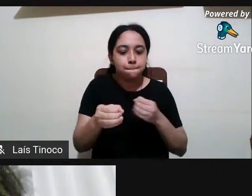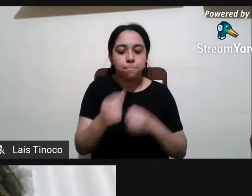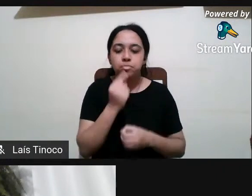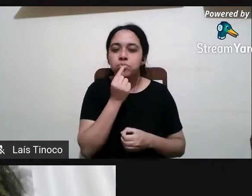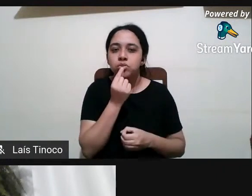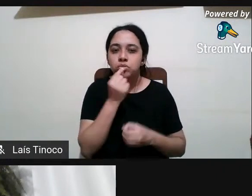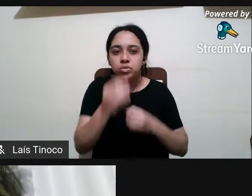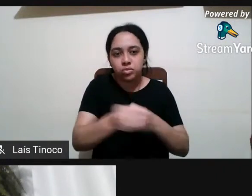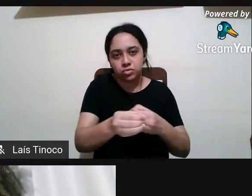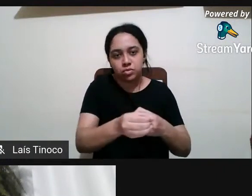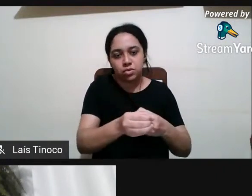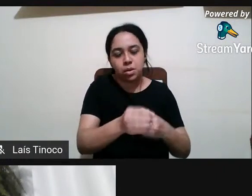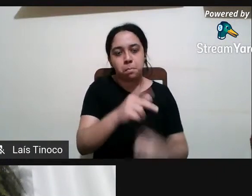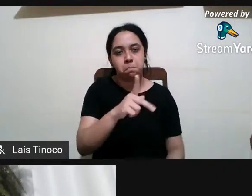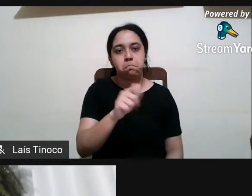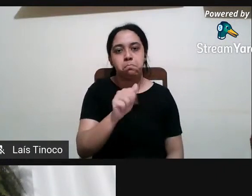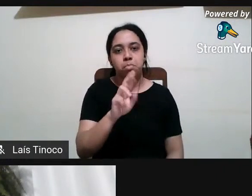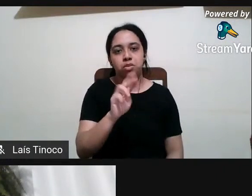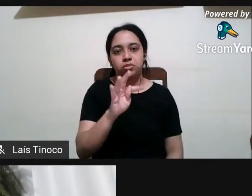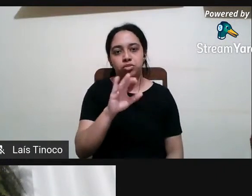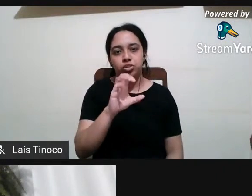dessas partículas, né?